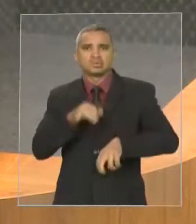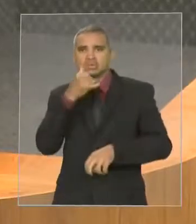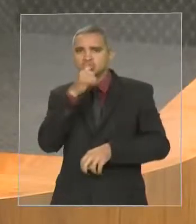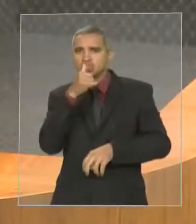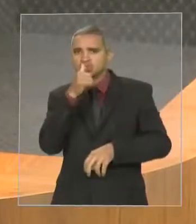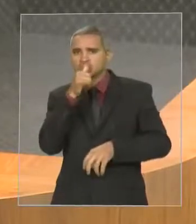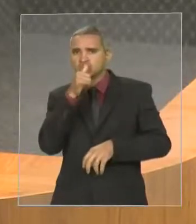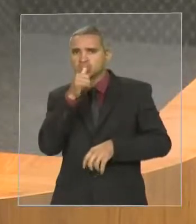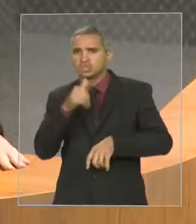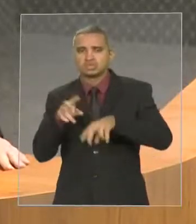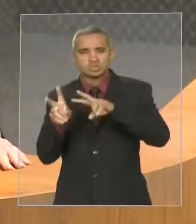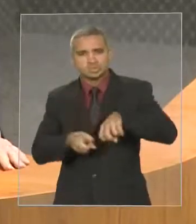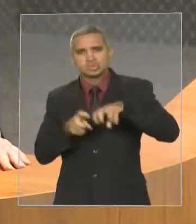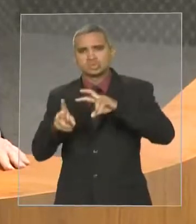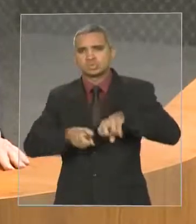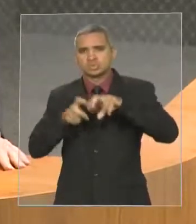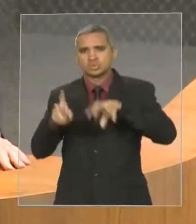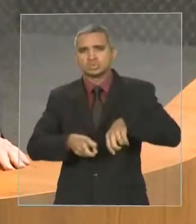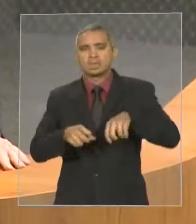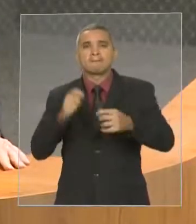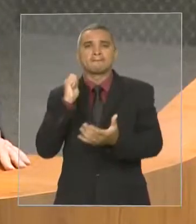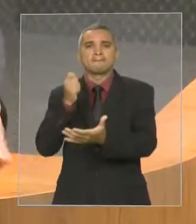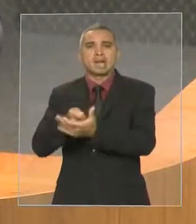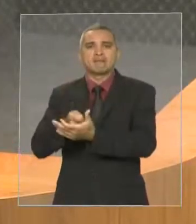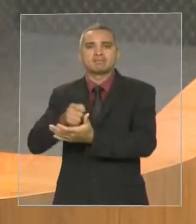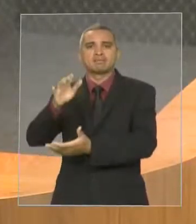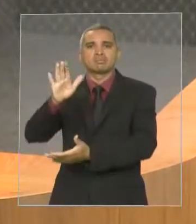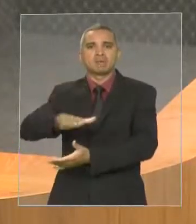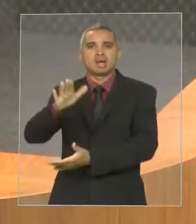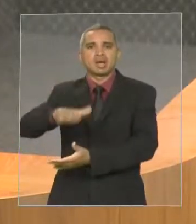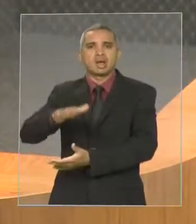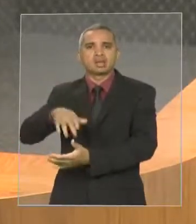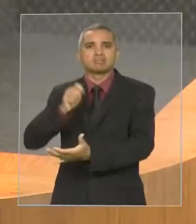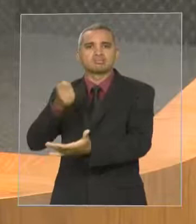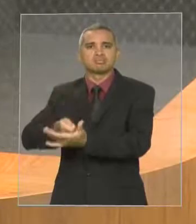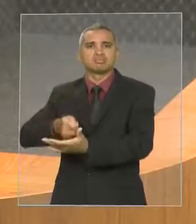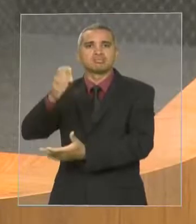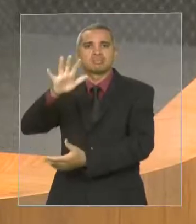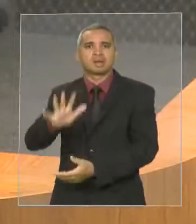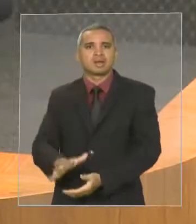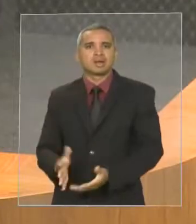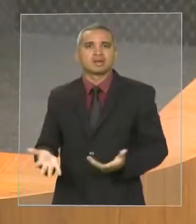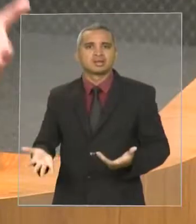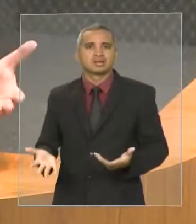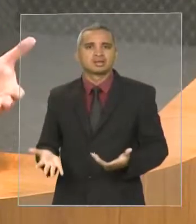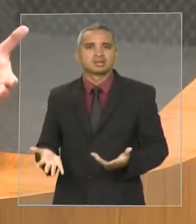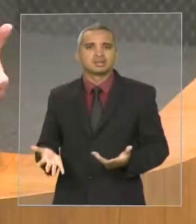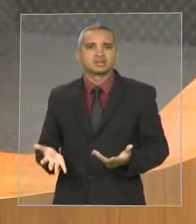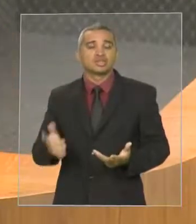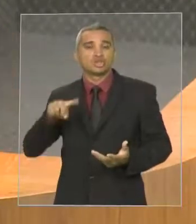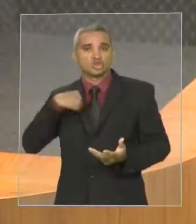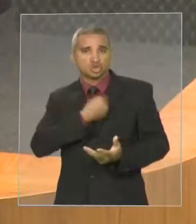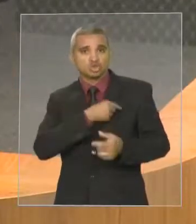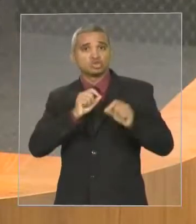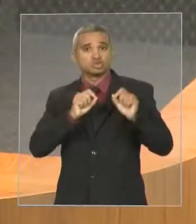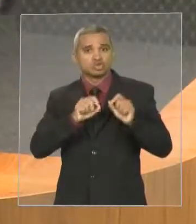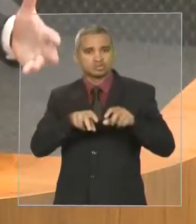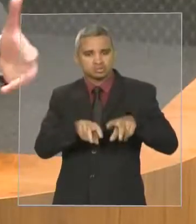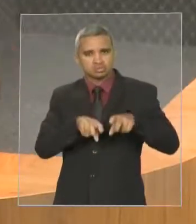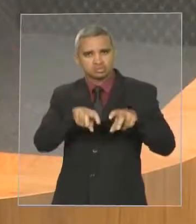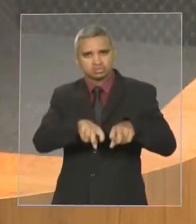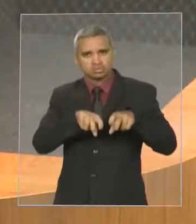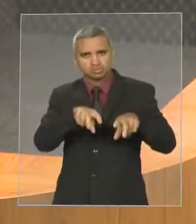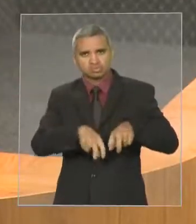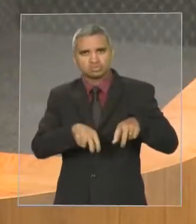do que o cidadão maranhense pagava. E nós estávamos importando o quê? Matéria-prima e energia. Poucos empregos